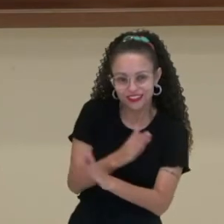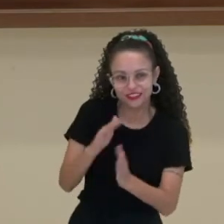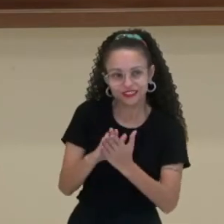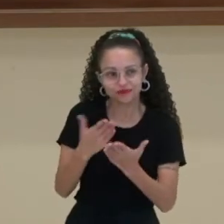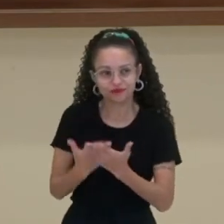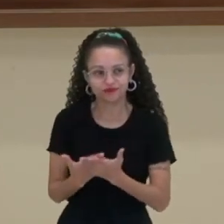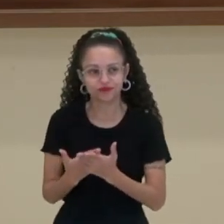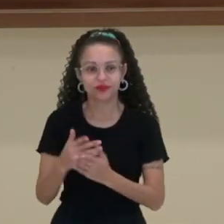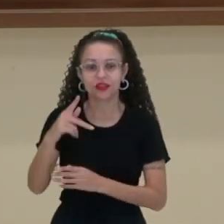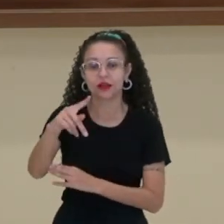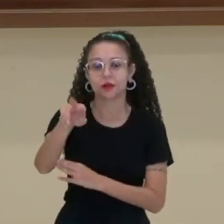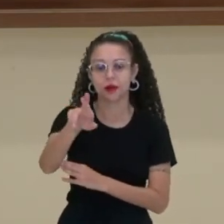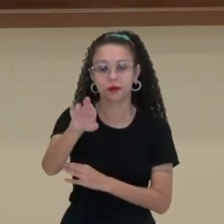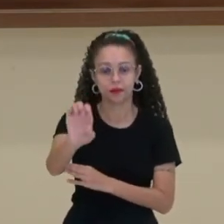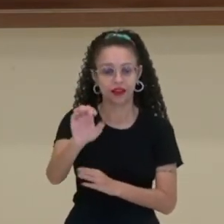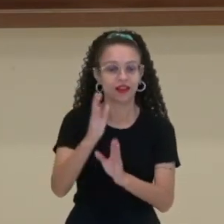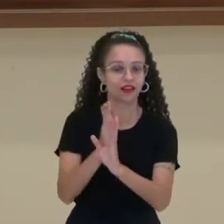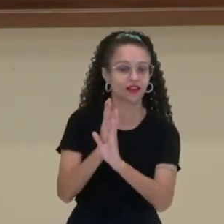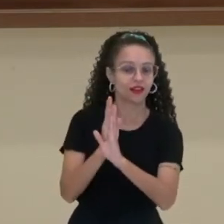é antes.